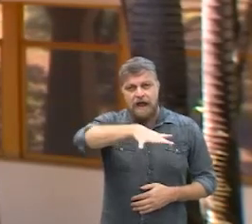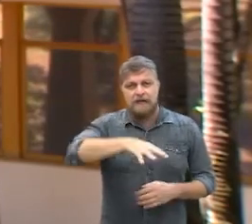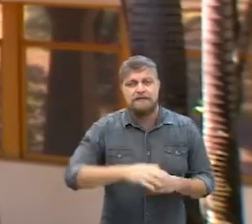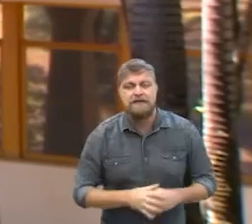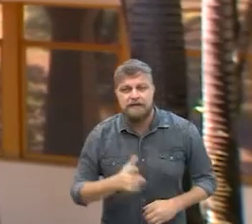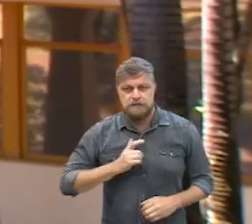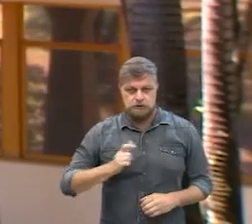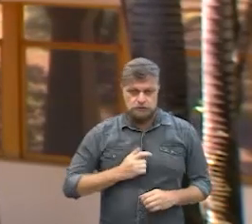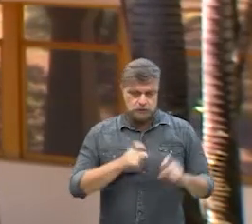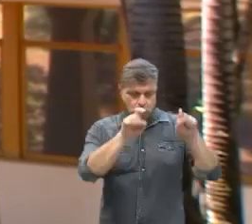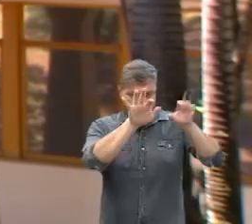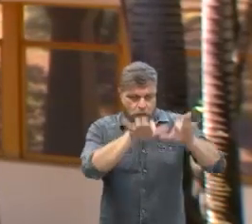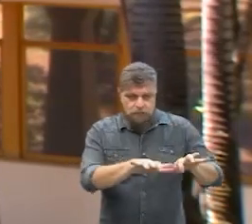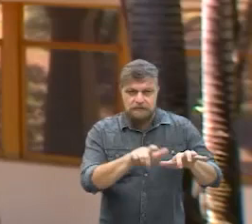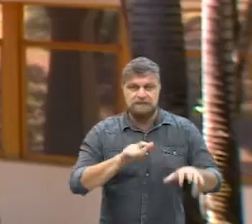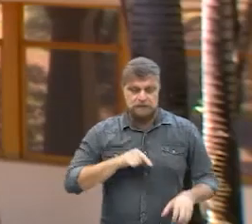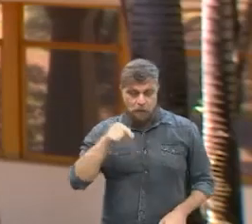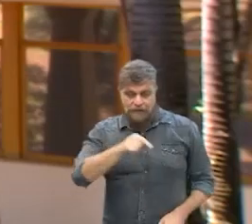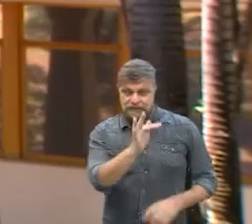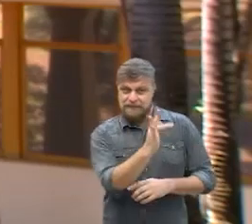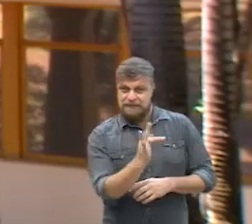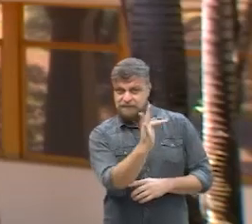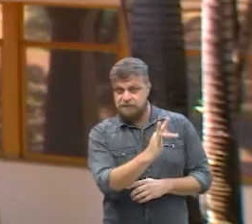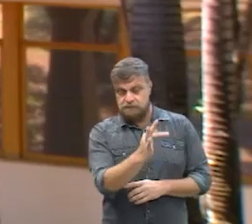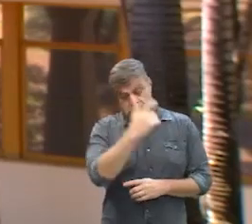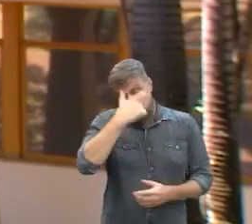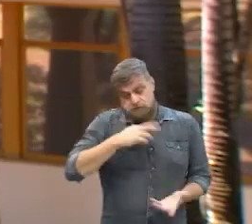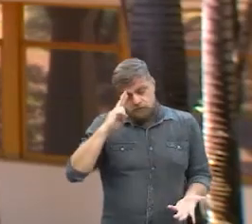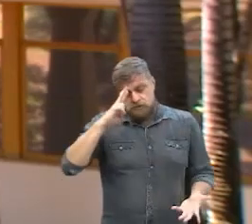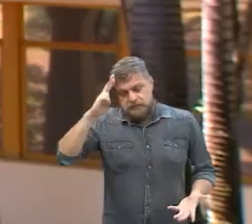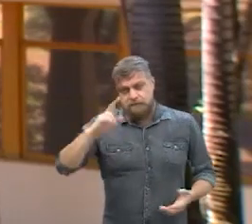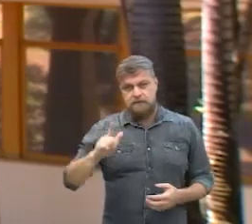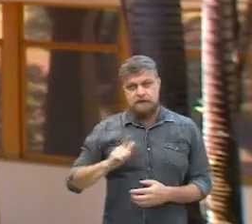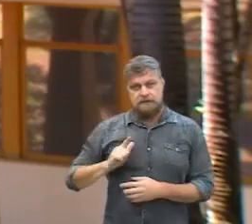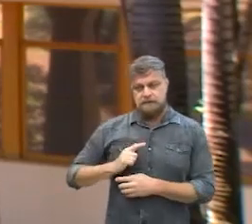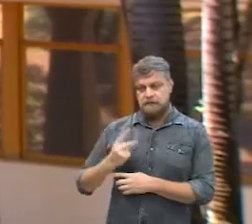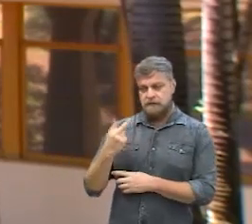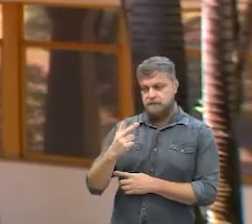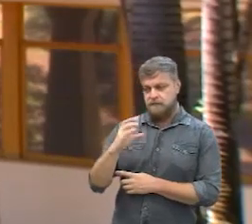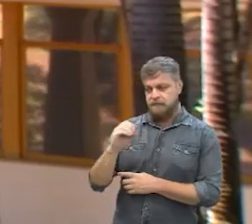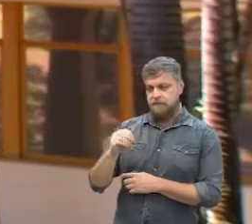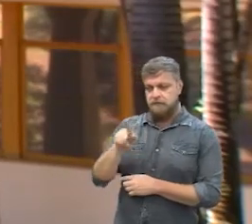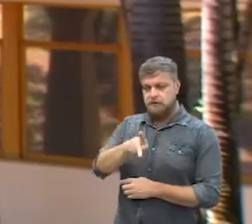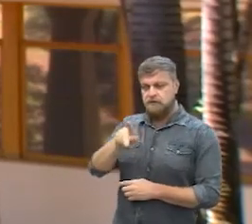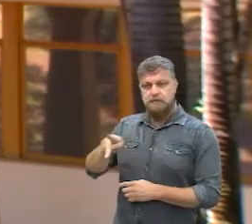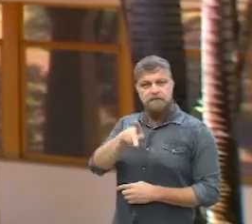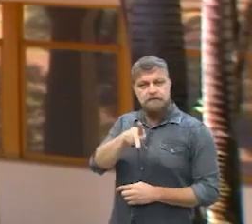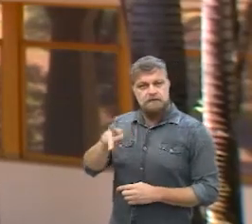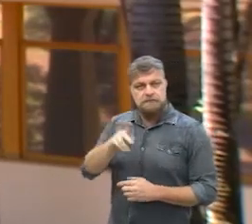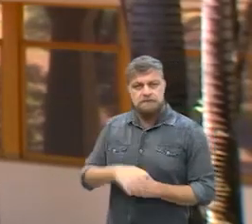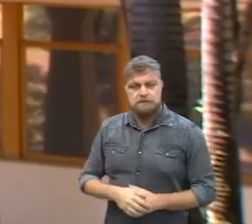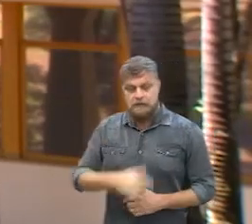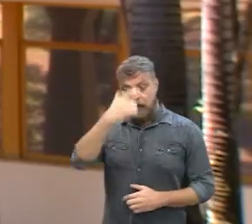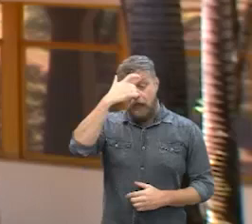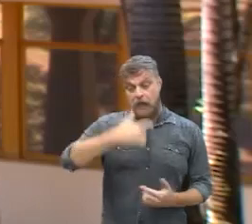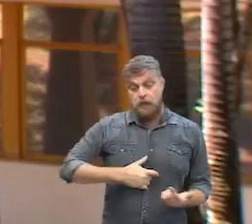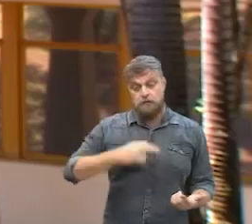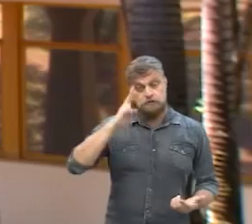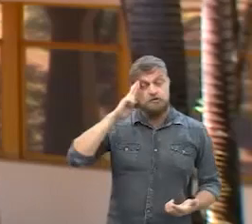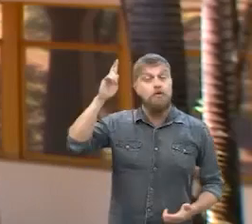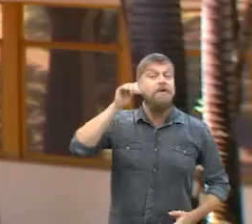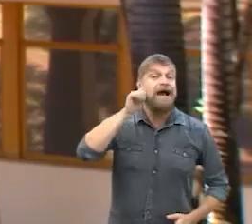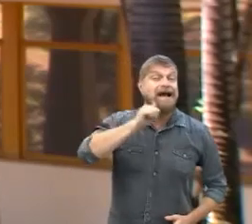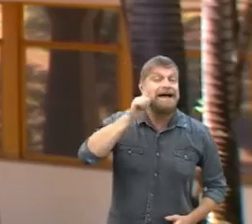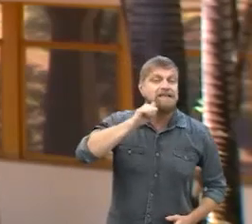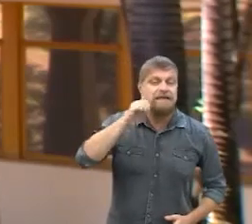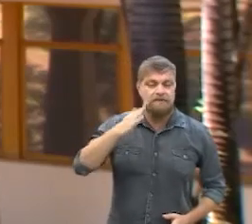e Automação Industrial aqui da faculdade. Então, num grupo de 20 docentes, eu sou a chefe